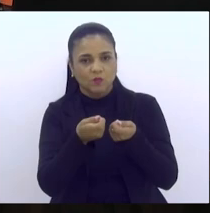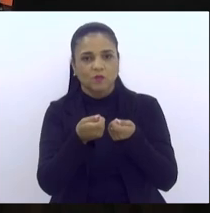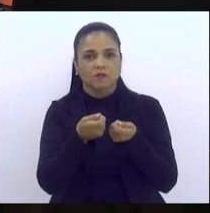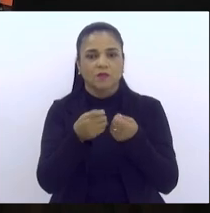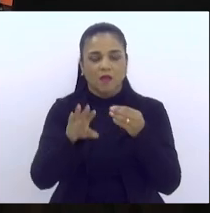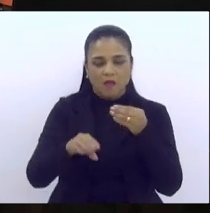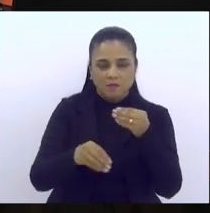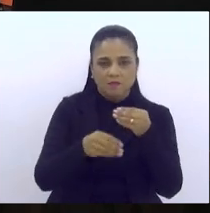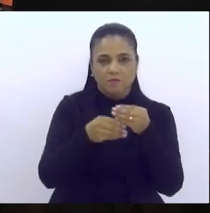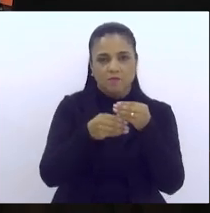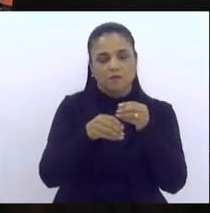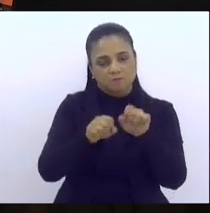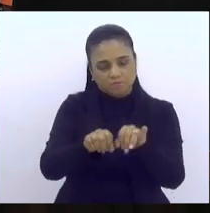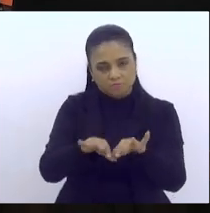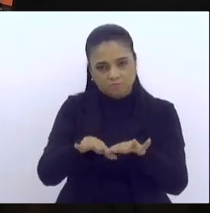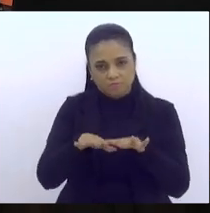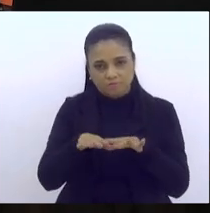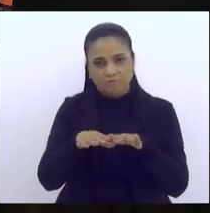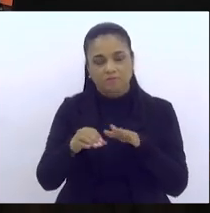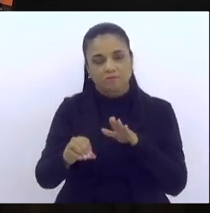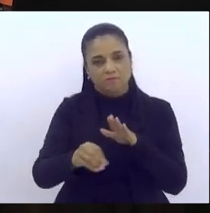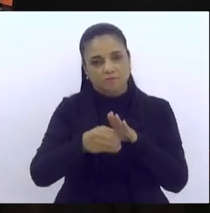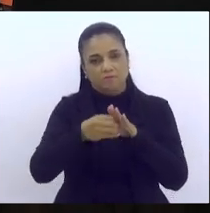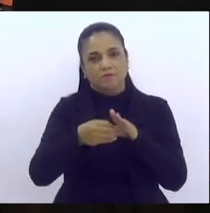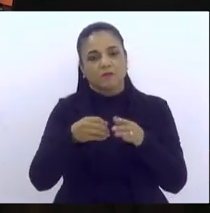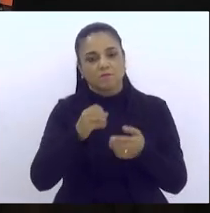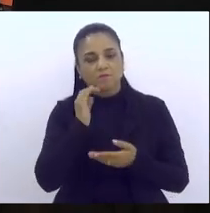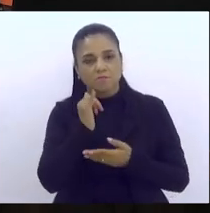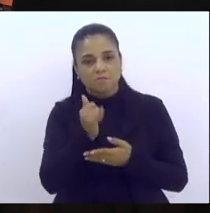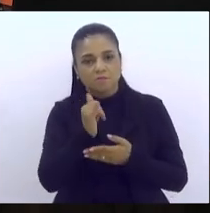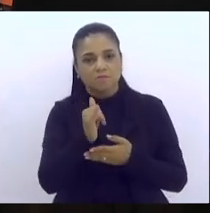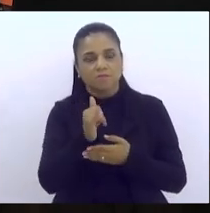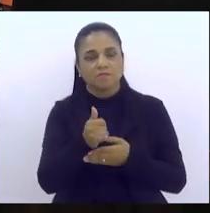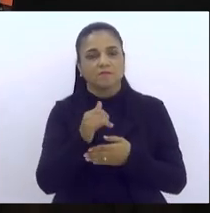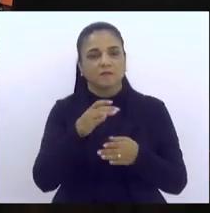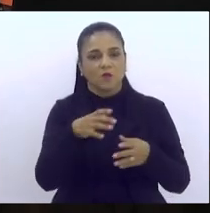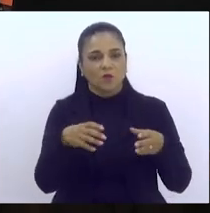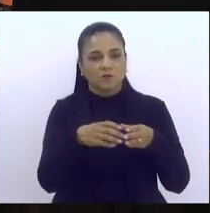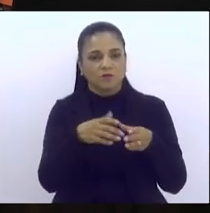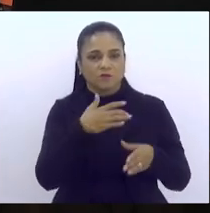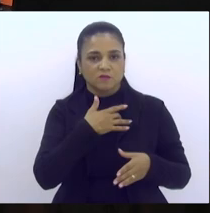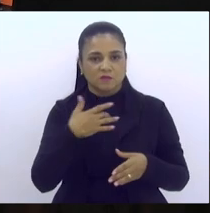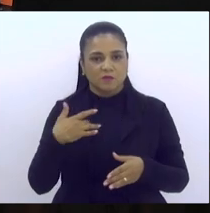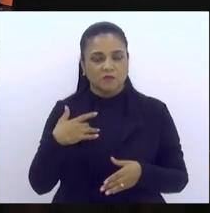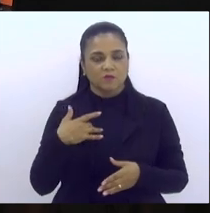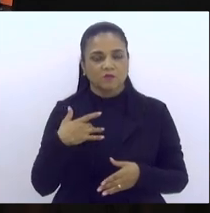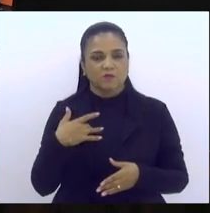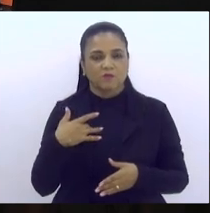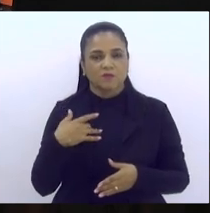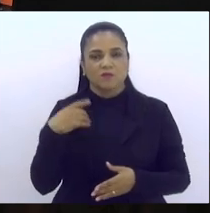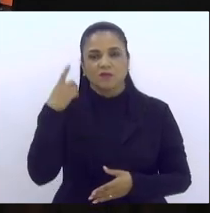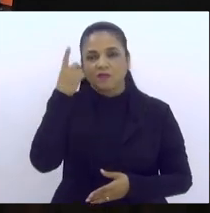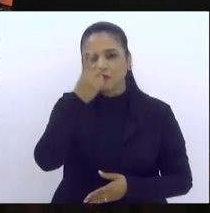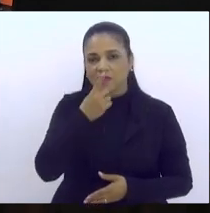às emendas de plenário. Para emitir parecer pela Comissão de Saúde, deputado